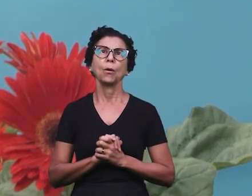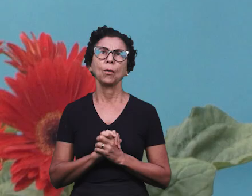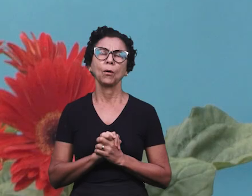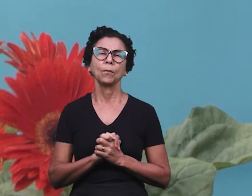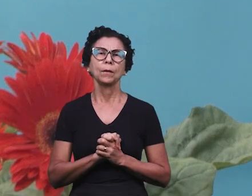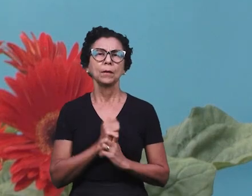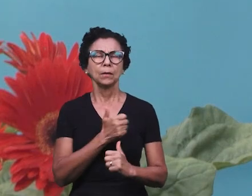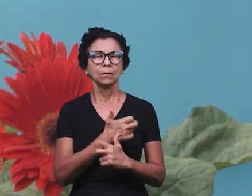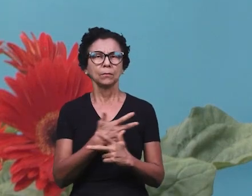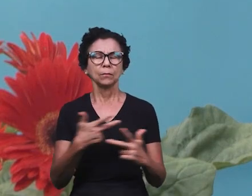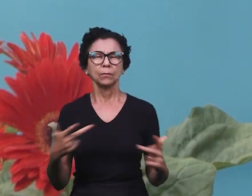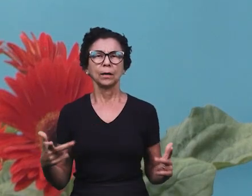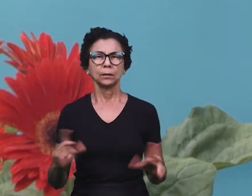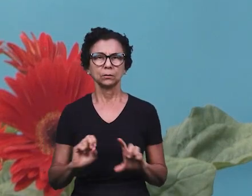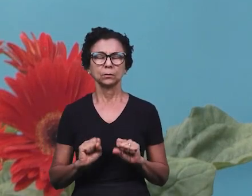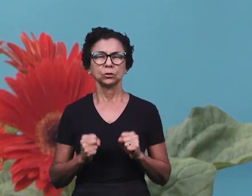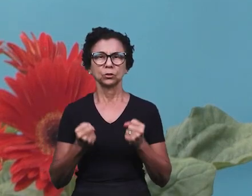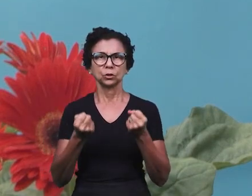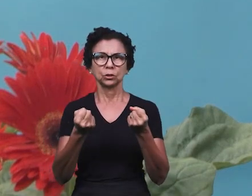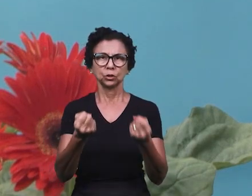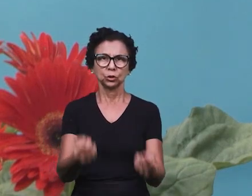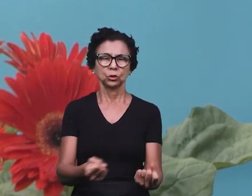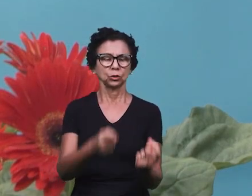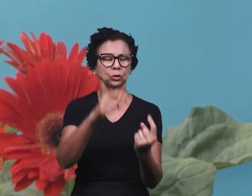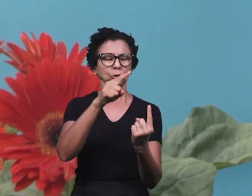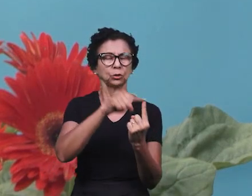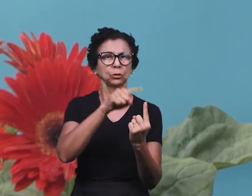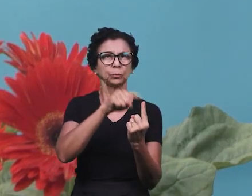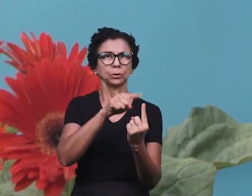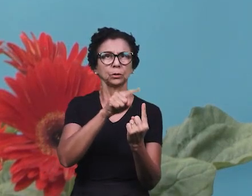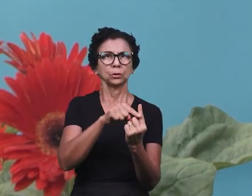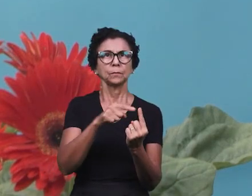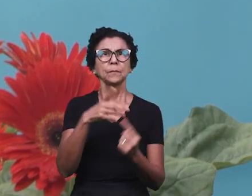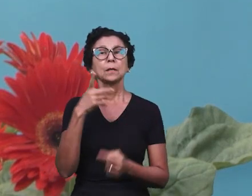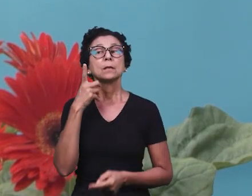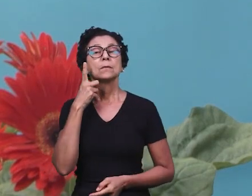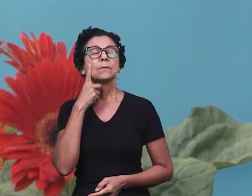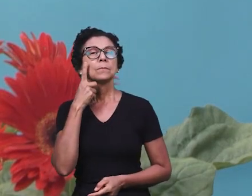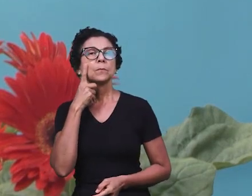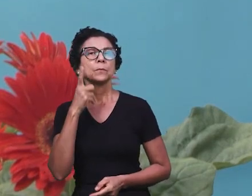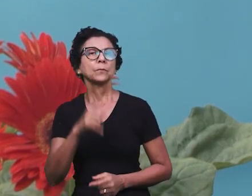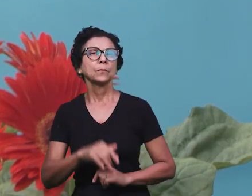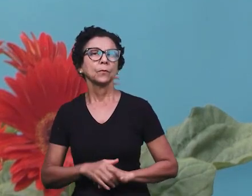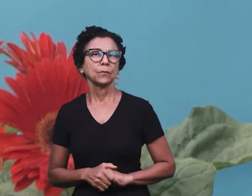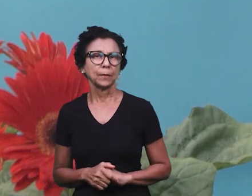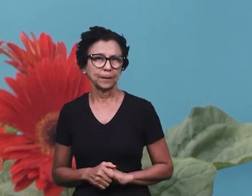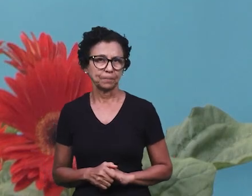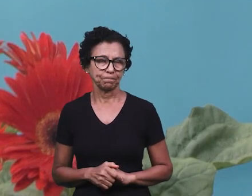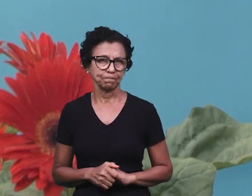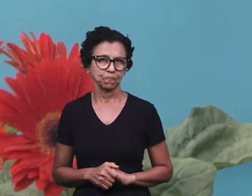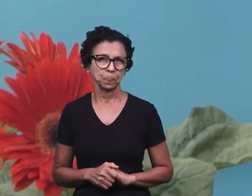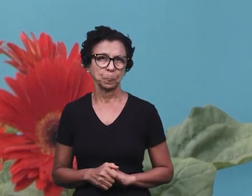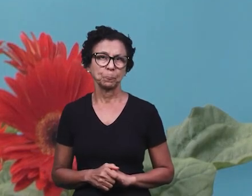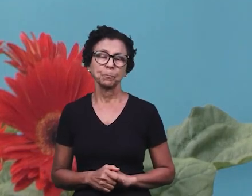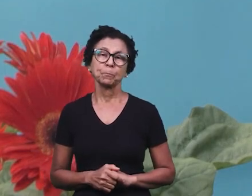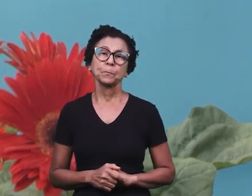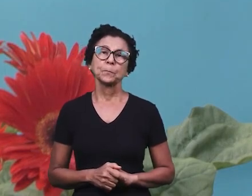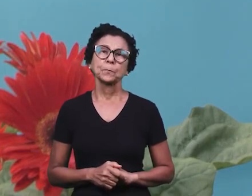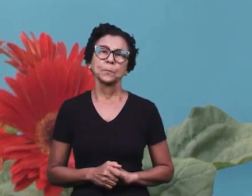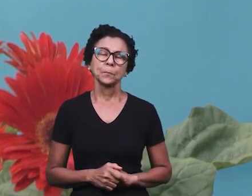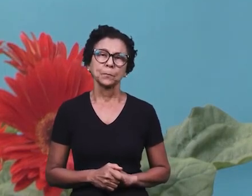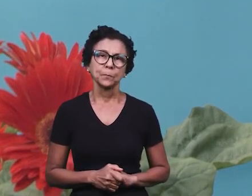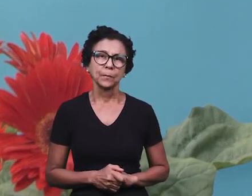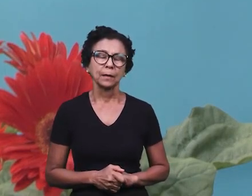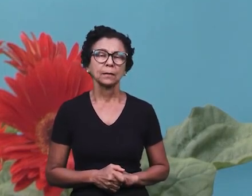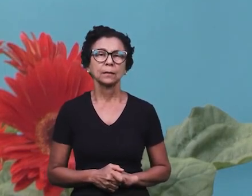de Langerhans. Então, nós vamos ver o que tem aí além da mensuração da glicose